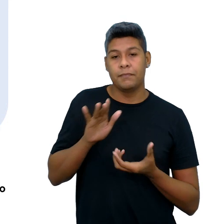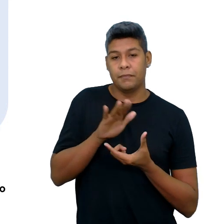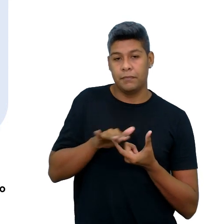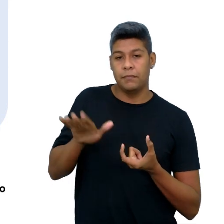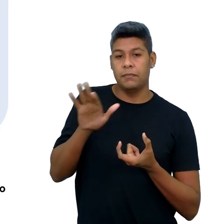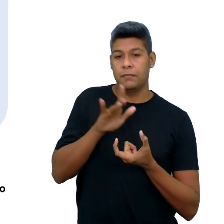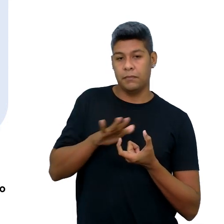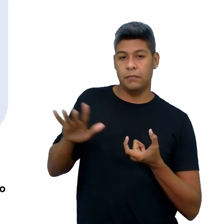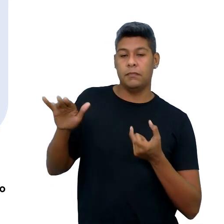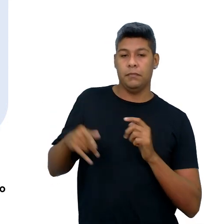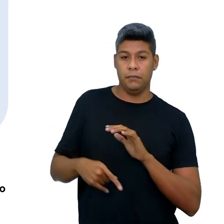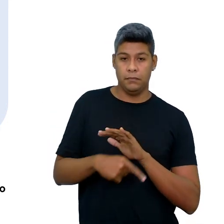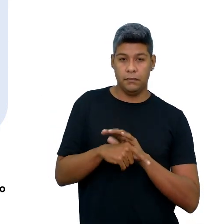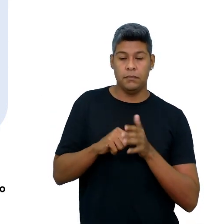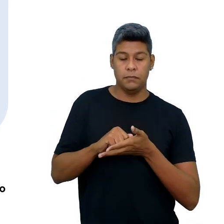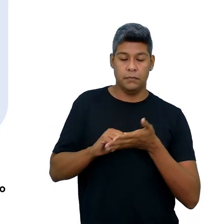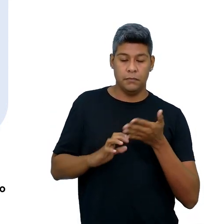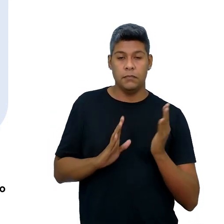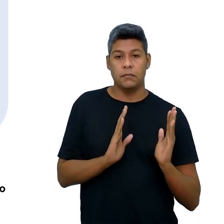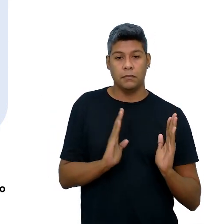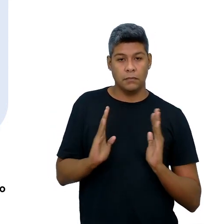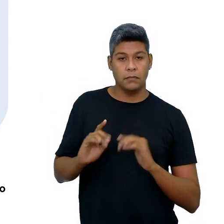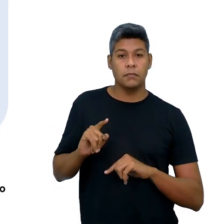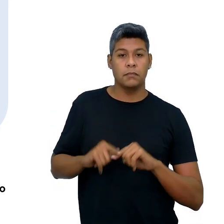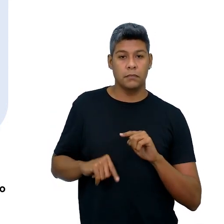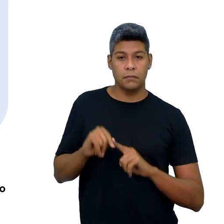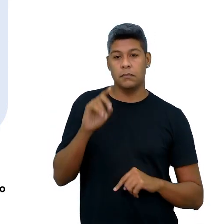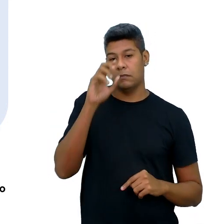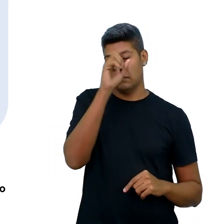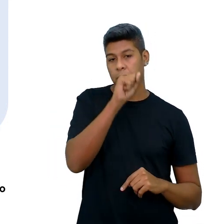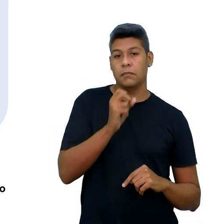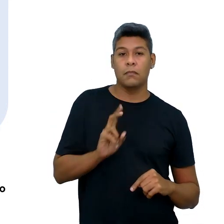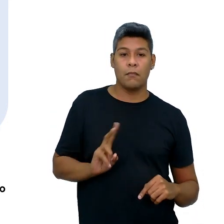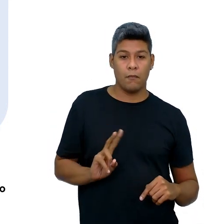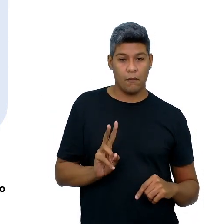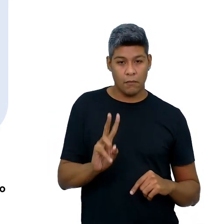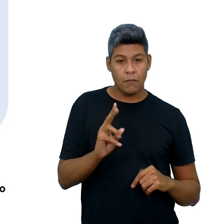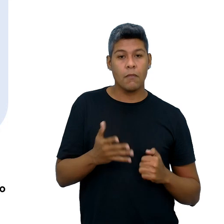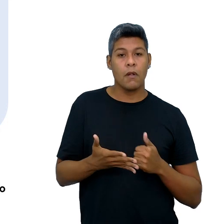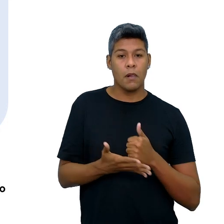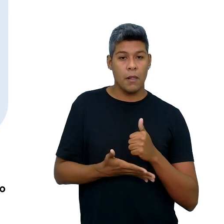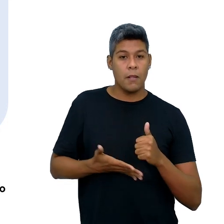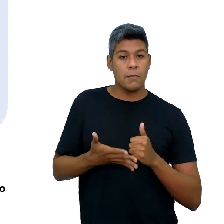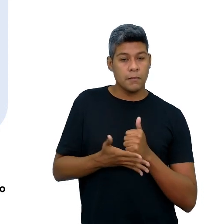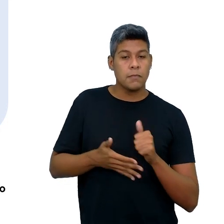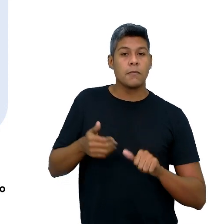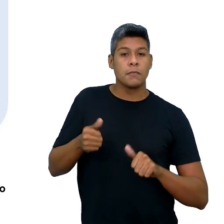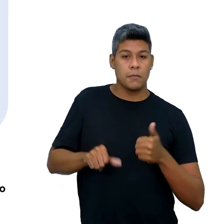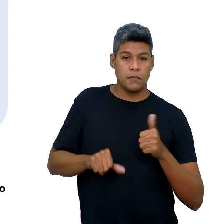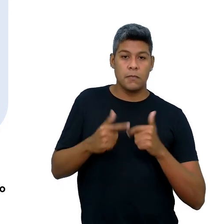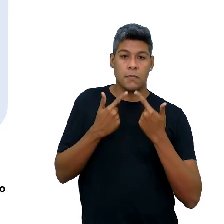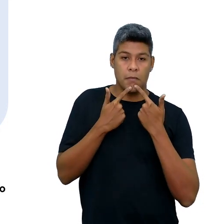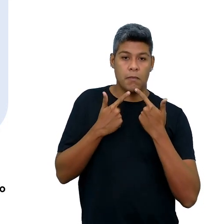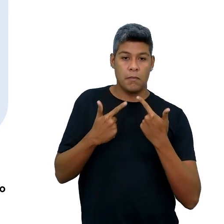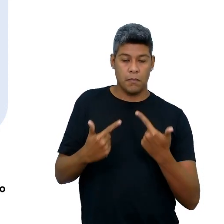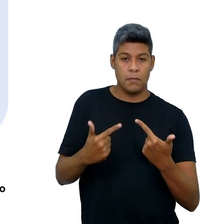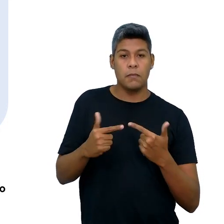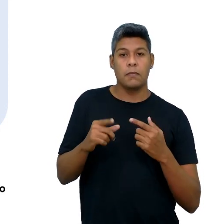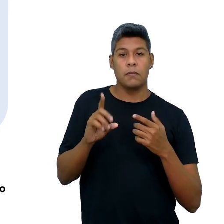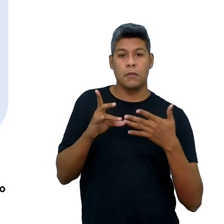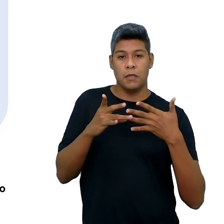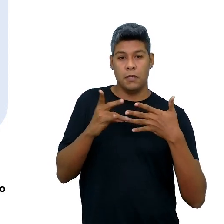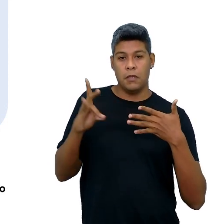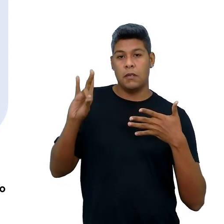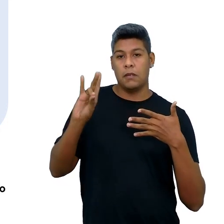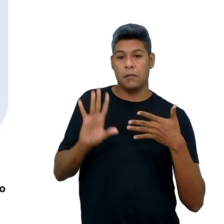as atividades da sequência de atividade 3, do material Aprender Sempre, tendo como base a análise linguística e semiótica, e o